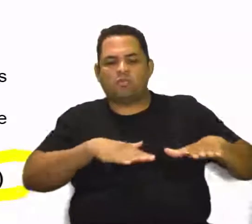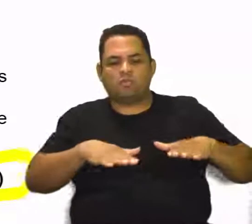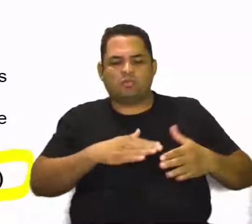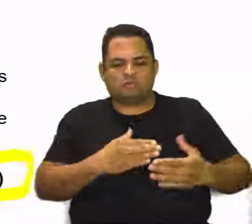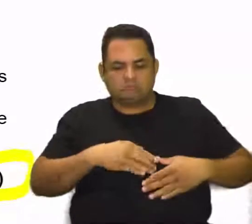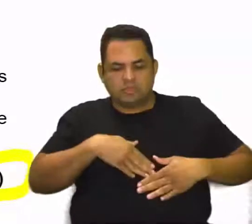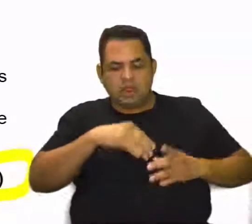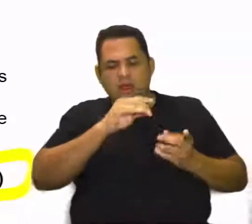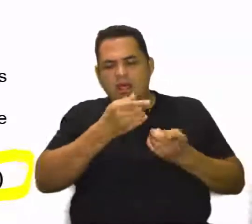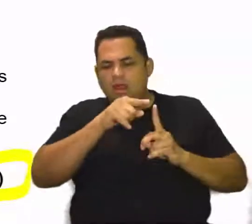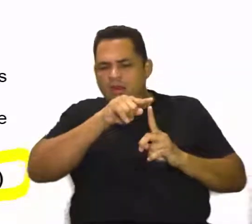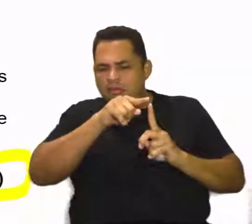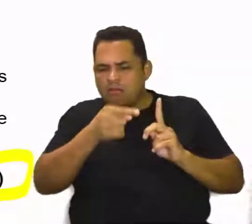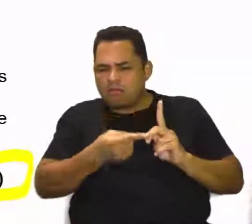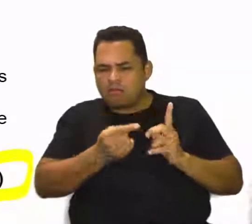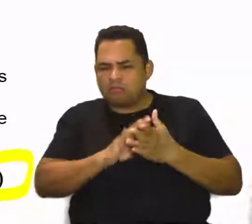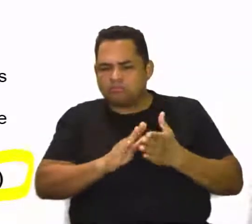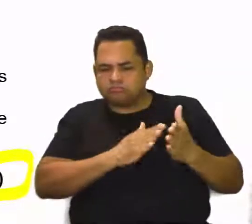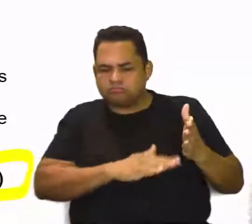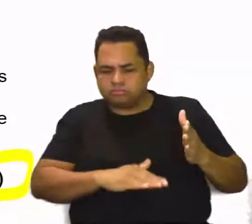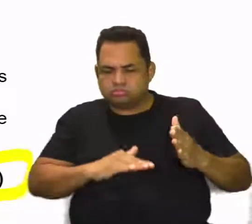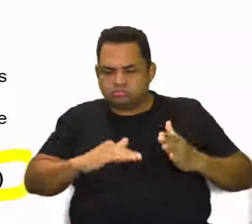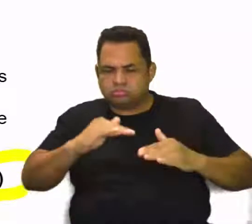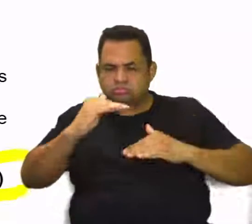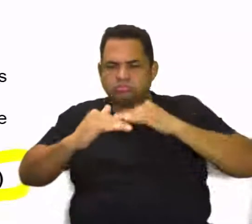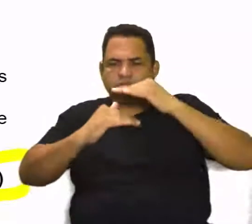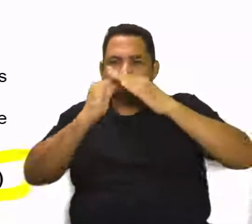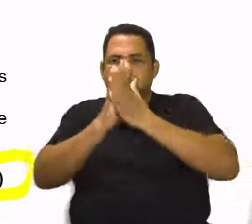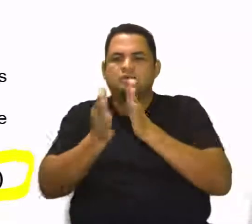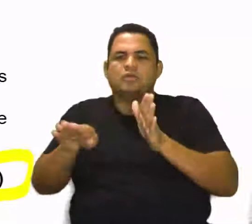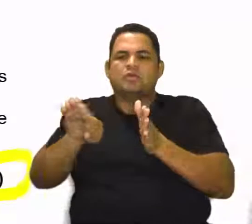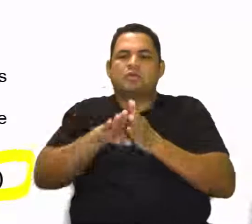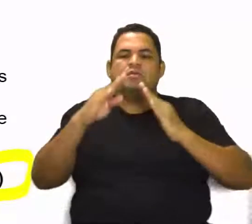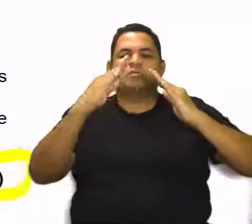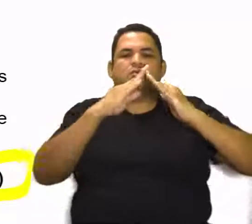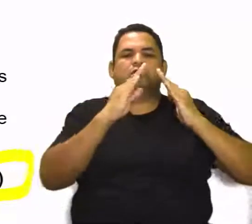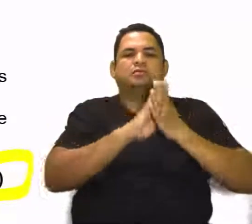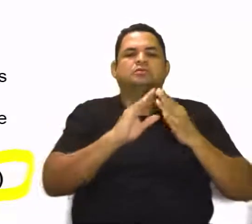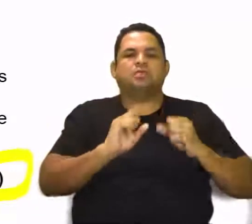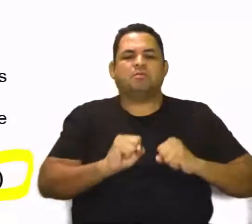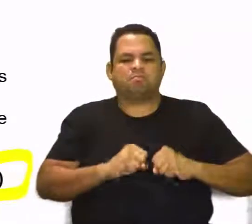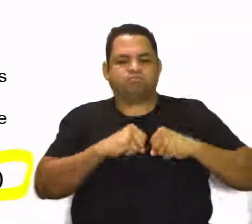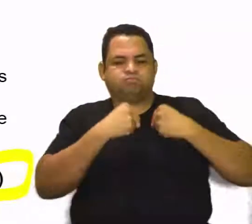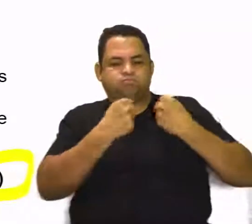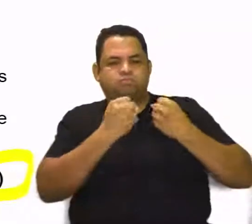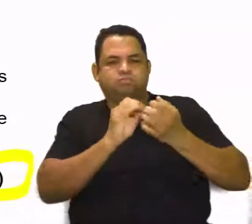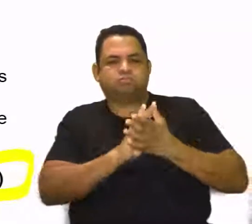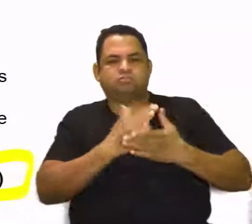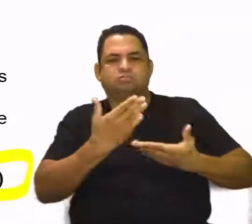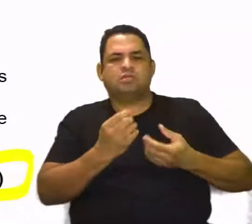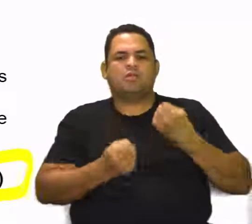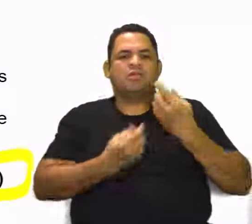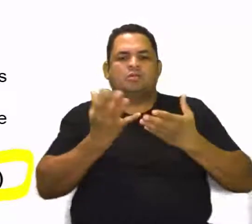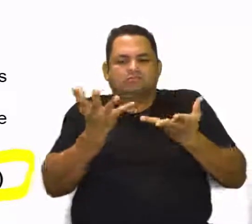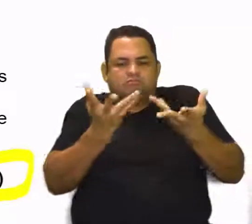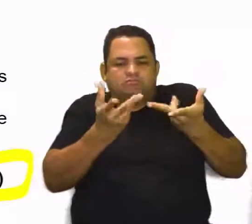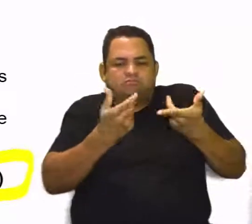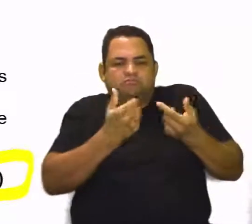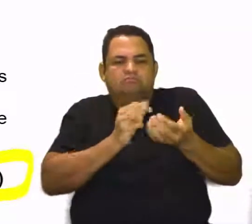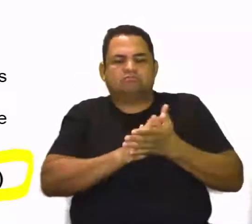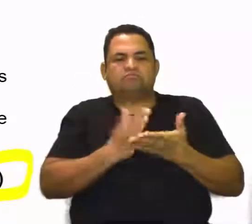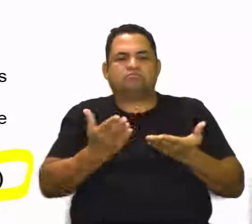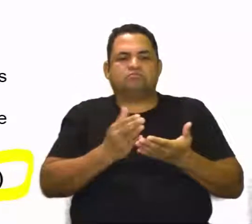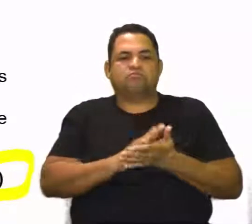a barriga, cresceu, chegou na escola, então ele vai ter potencializado, né, algumas habilidades, então algumas